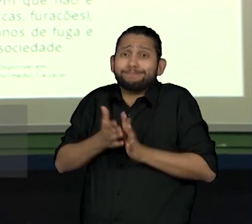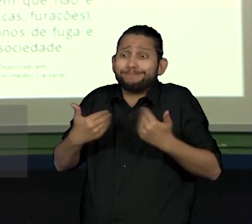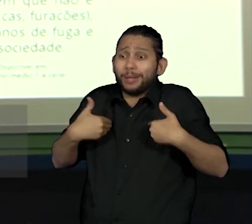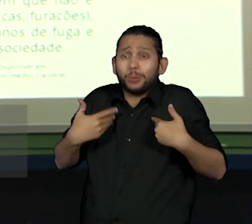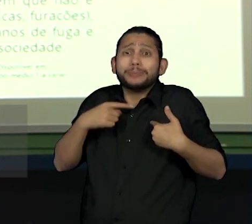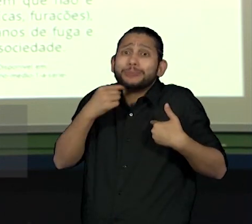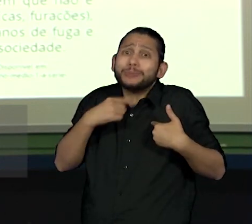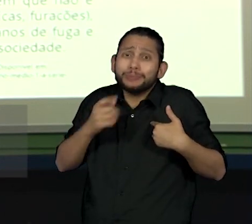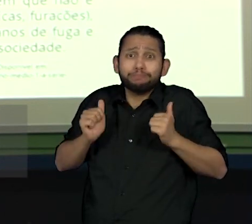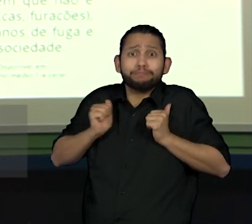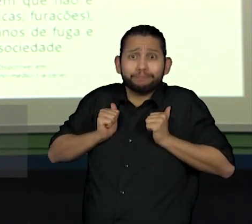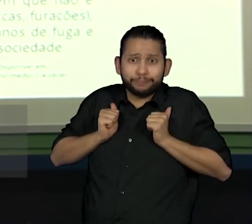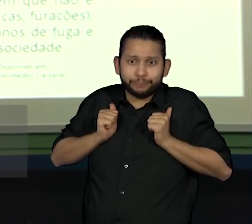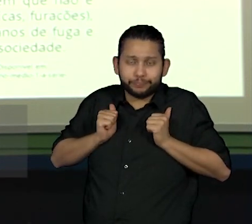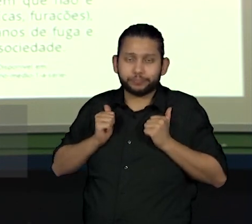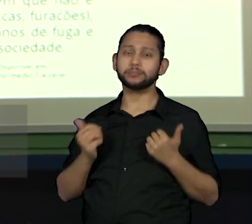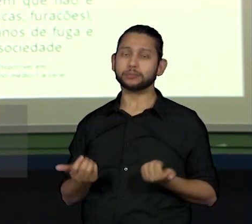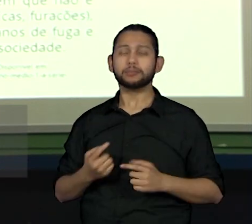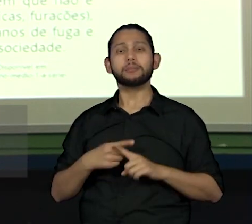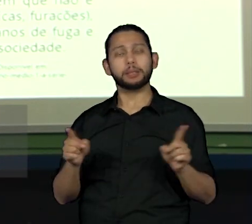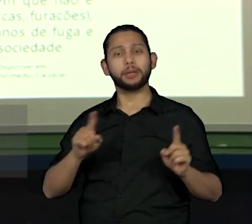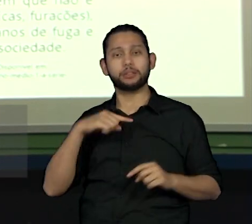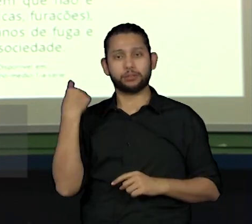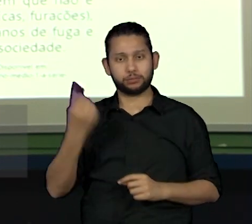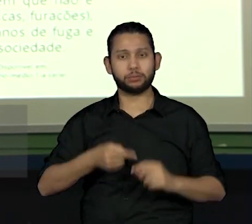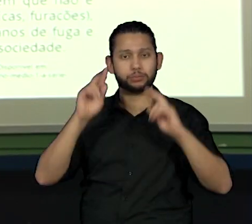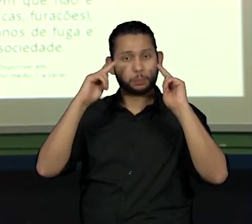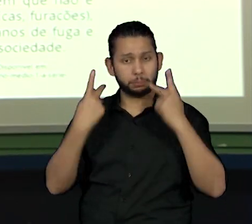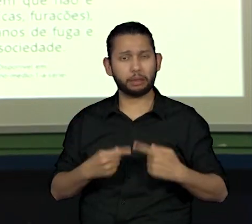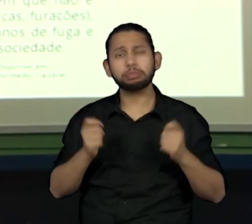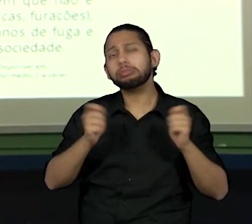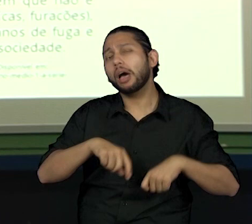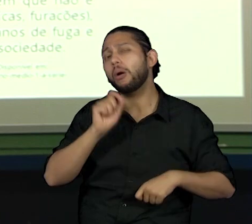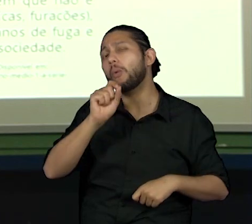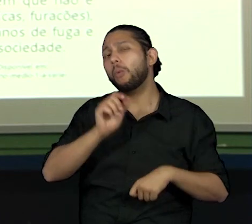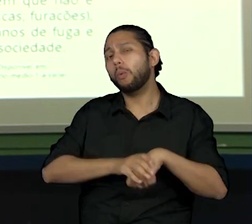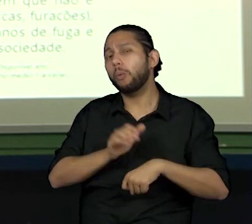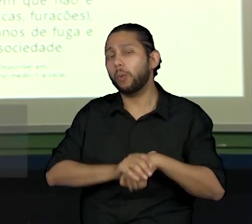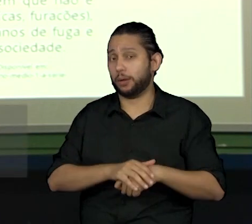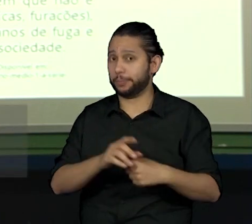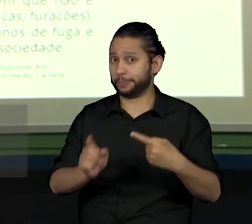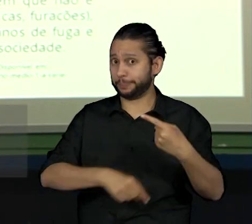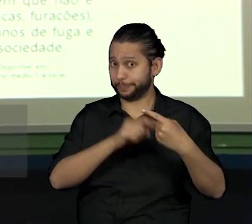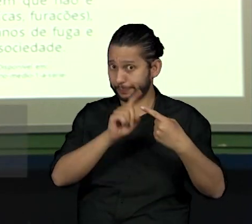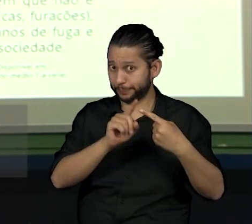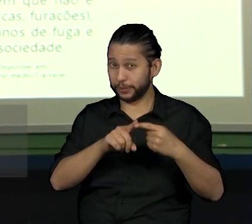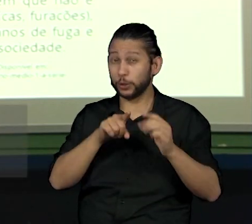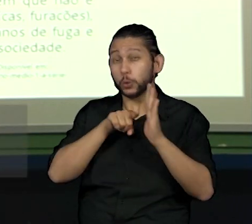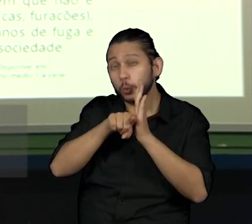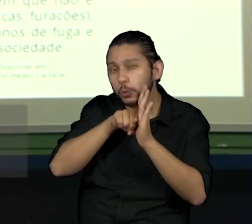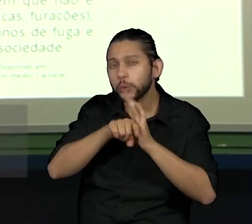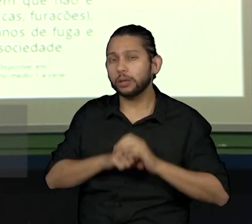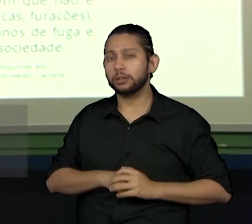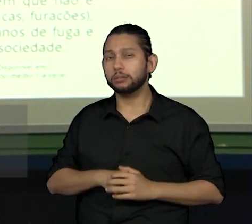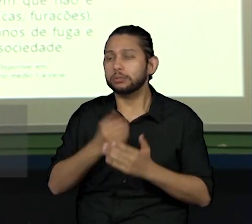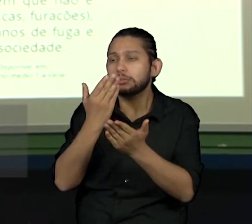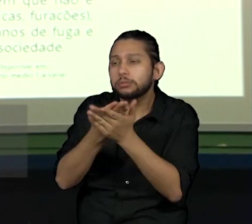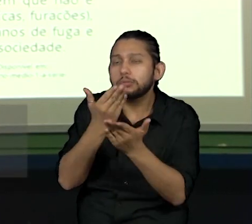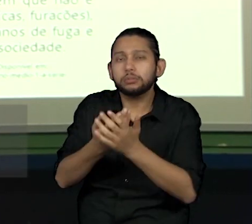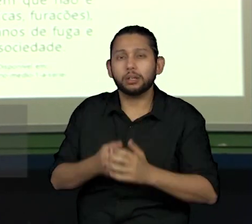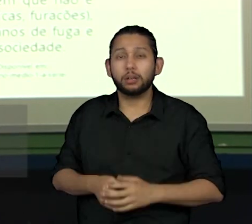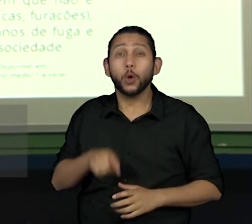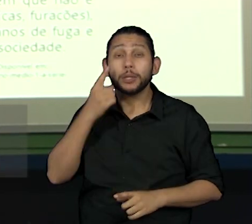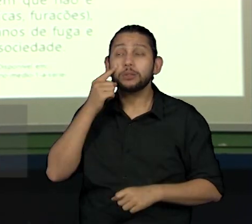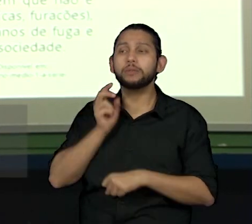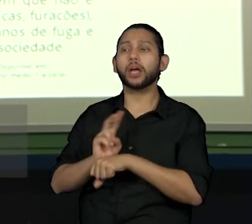situação. Mas o que o ser humano pode fazer? Ele pode estudá-lo, monitorar, saber por